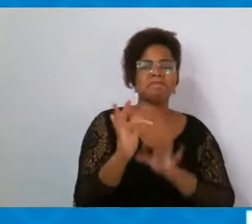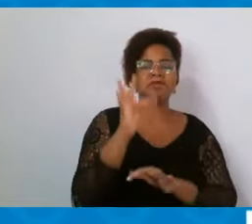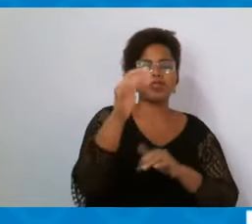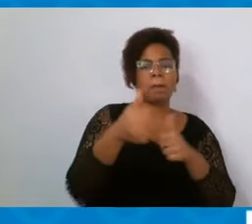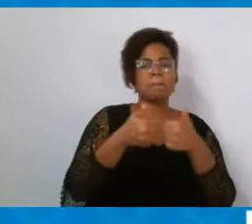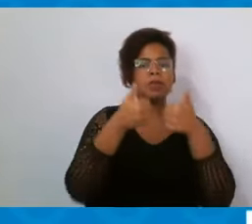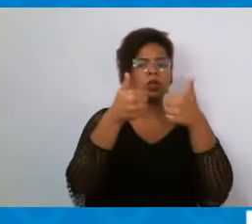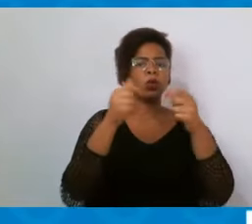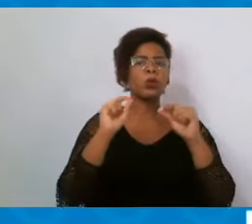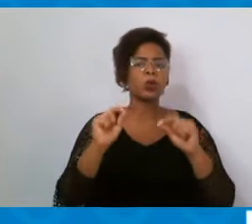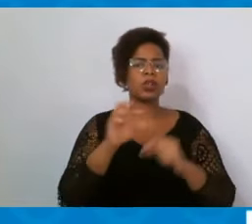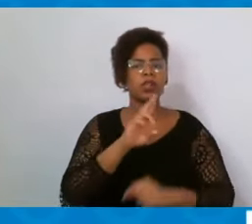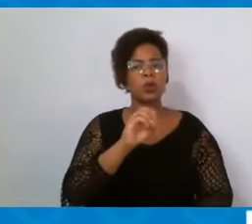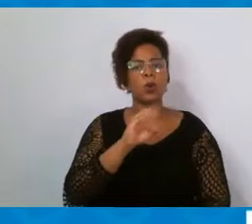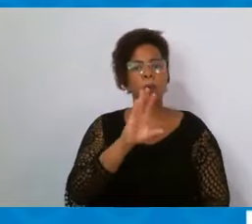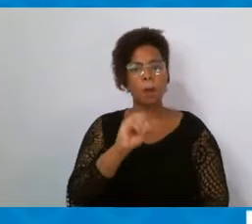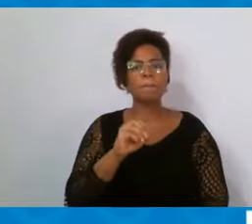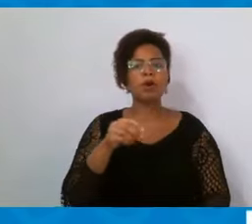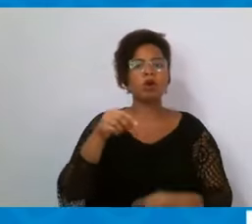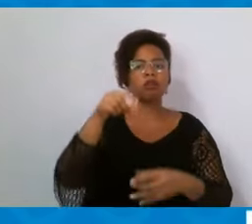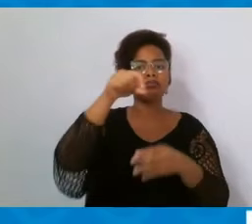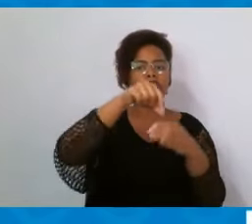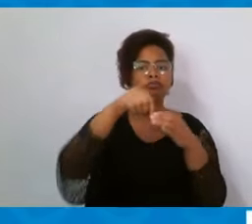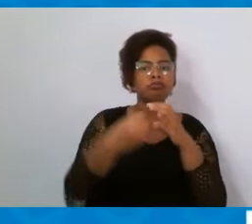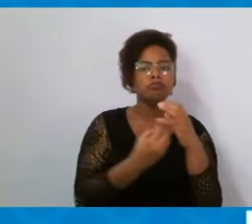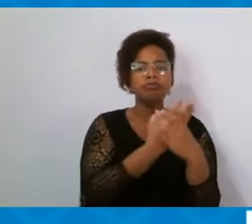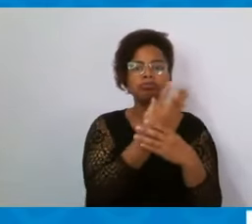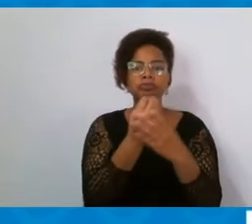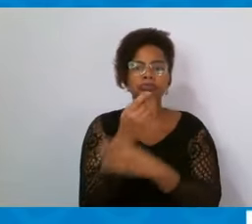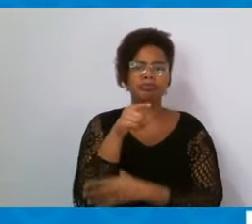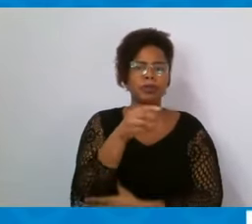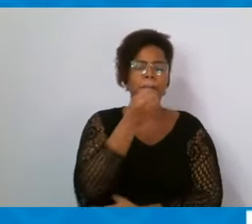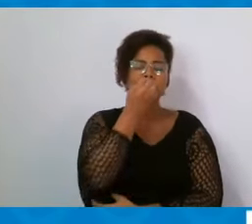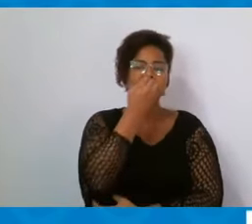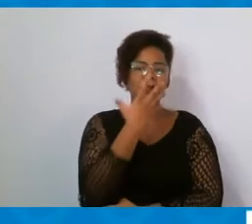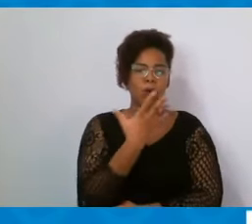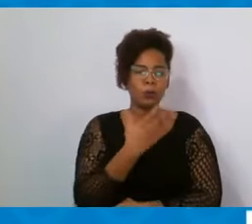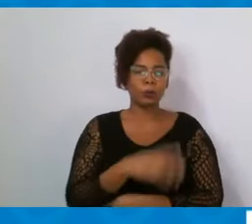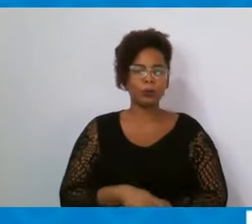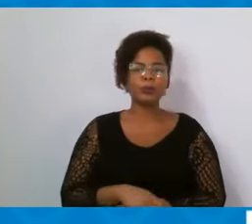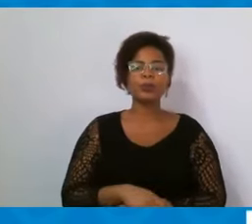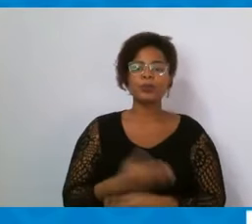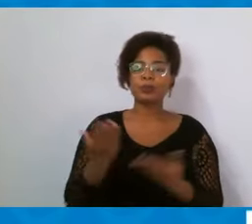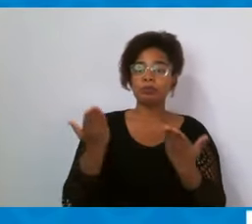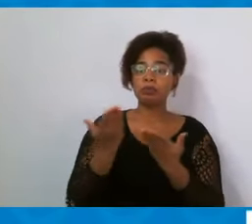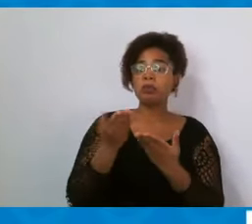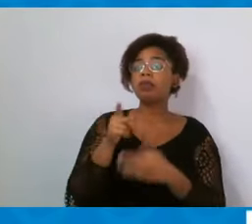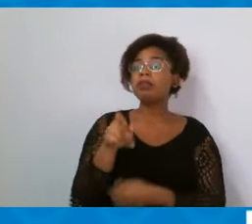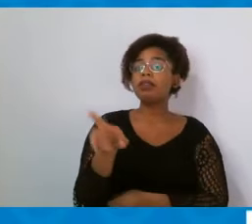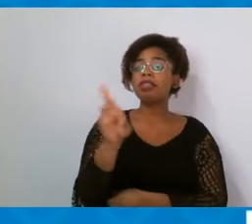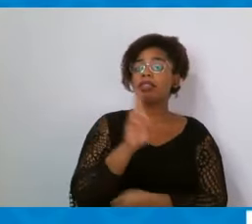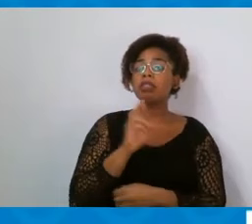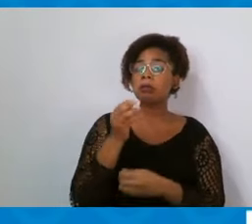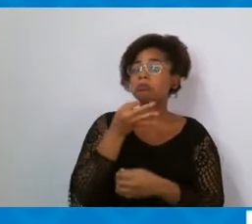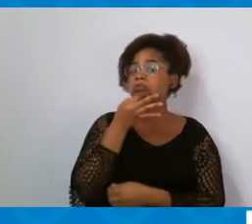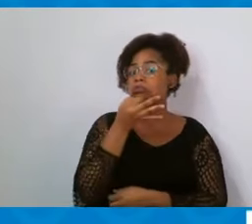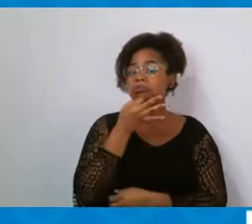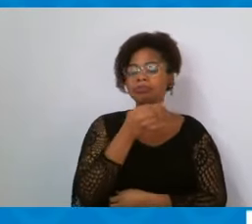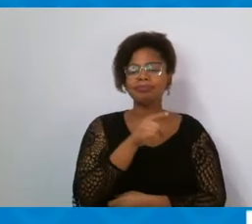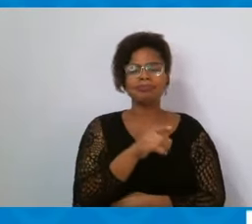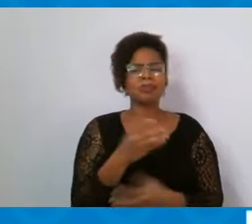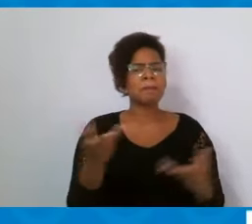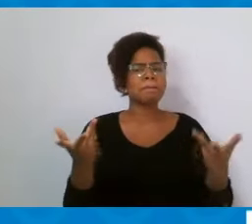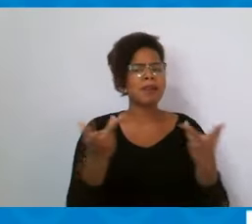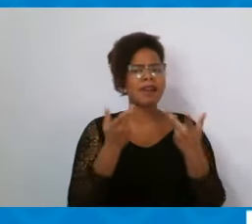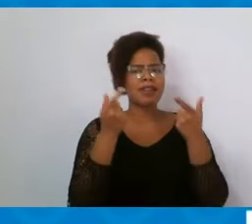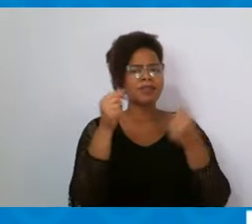com a pergunta, vamos lá? Oh, sensacional, eu gostei muito. E da descrição e do envolvimento